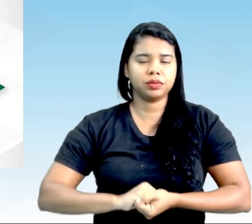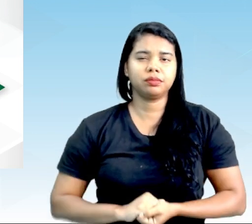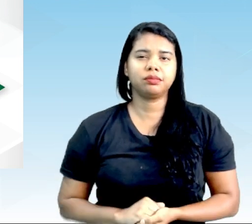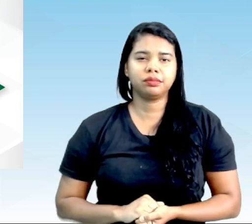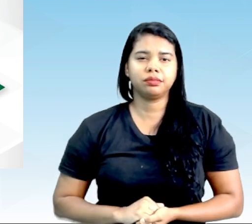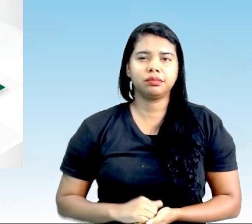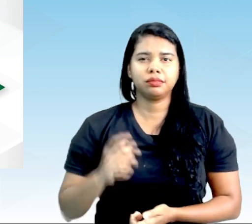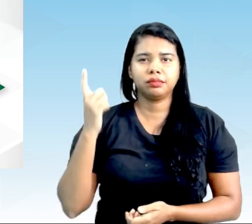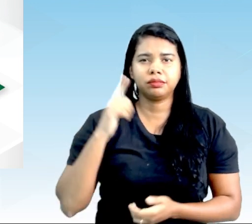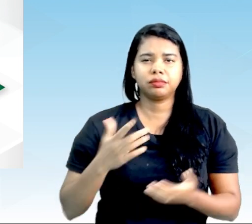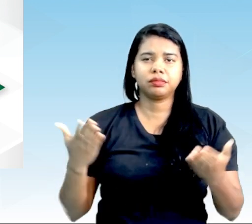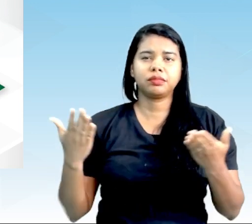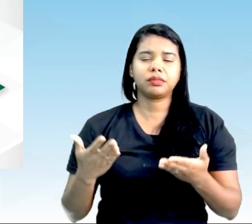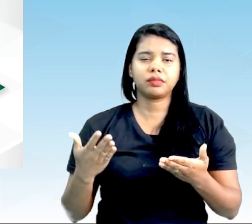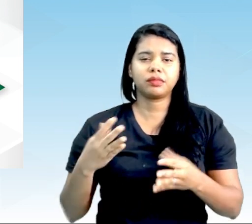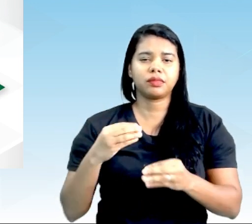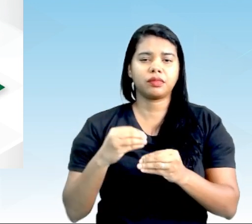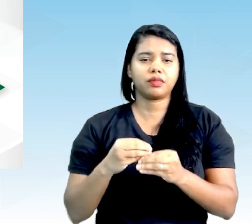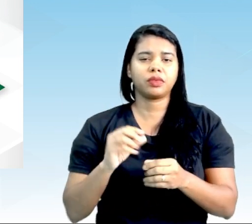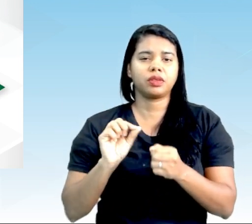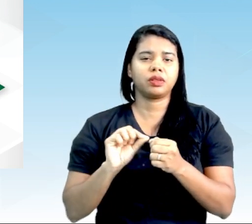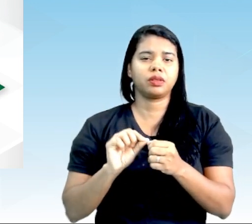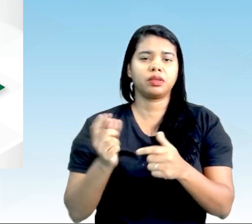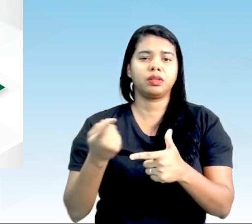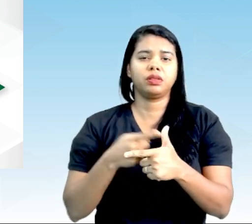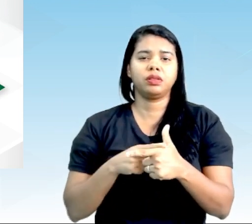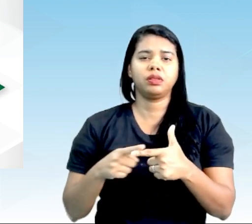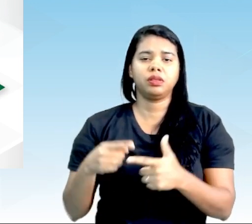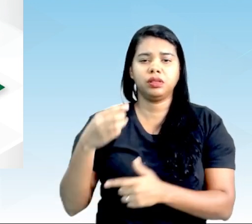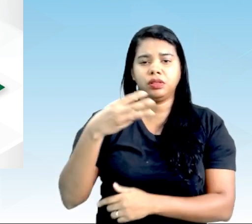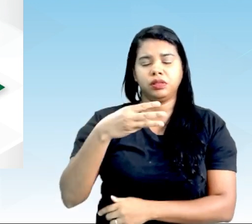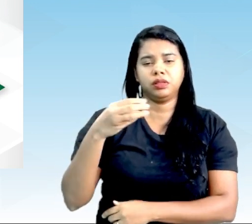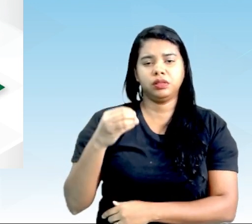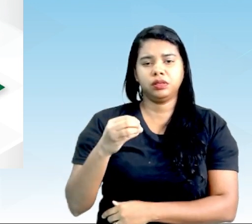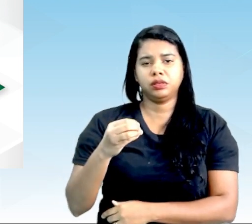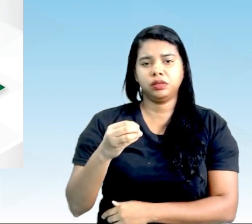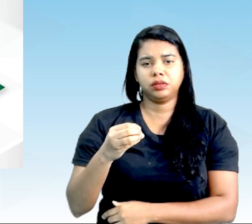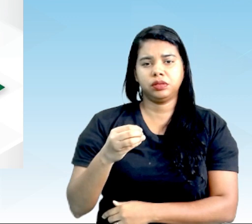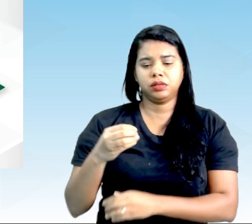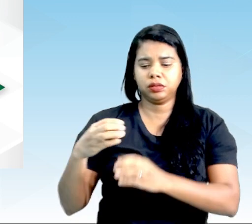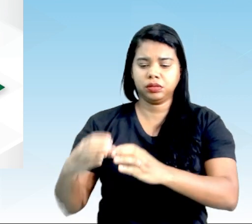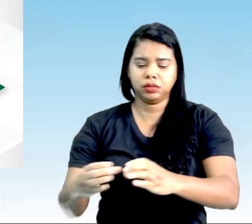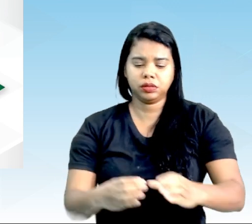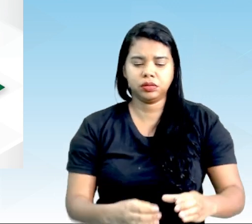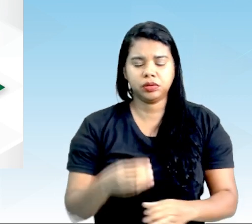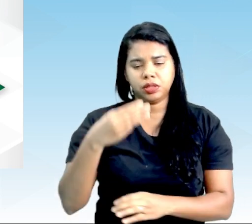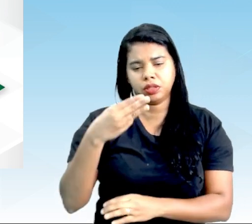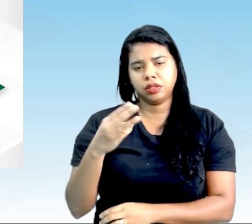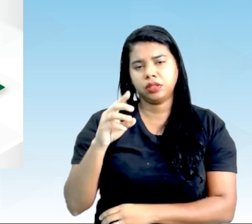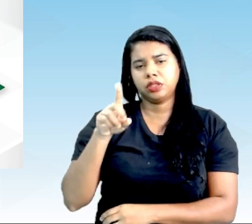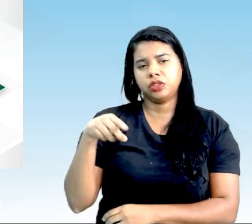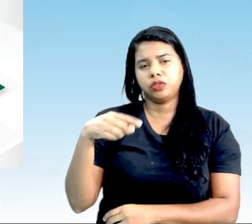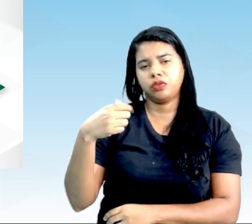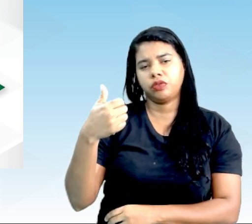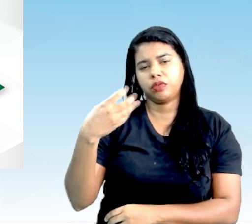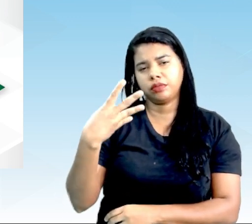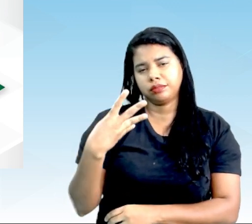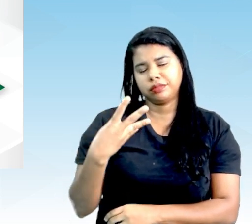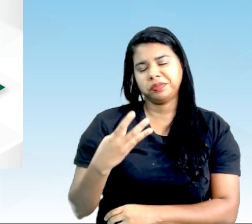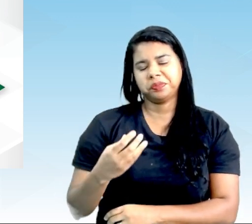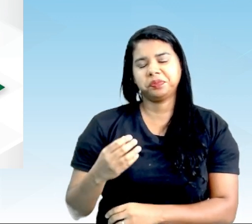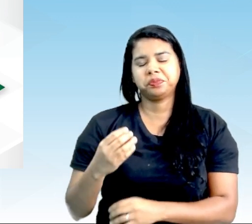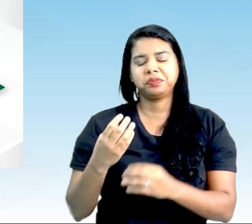levar em consideração esses 4 dedos, fazendo a divisão de 30 côvados por 10 côvados, vai dar 3,14 aproximadamente. Enfim,